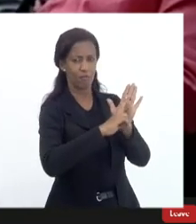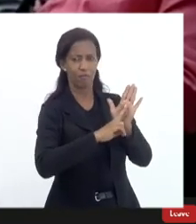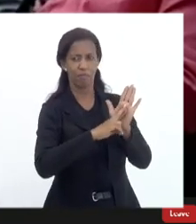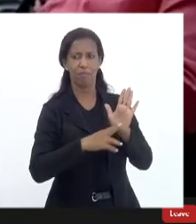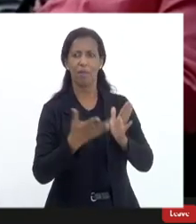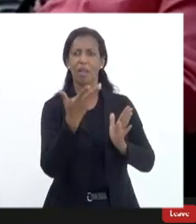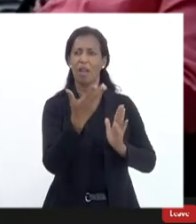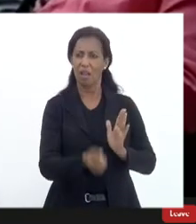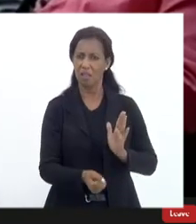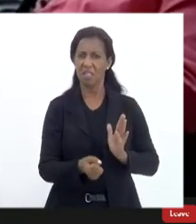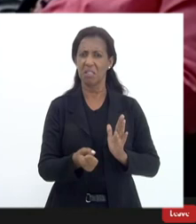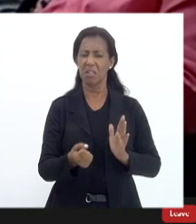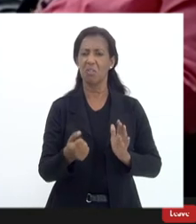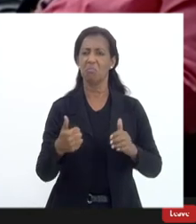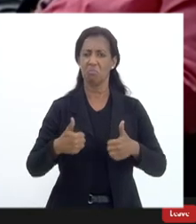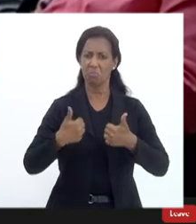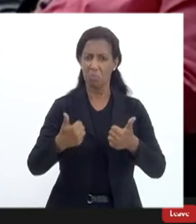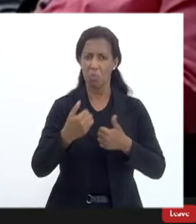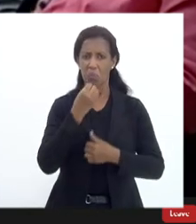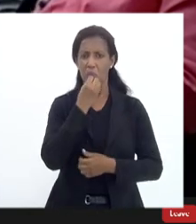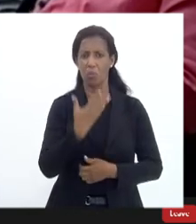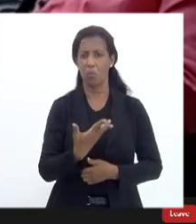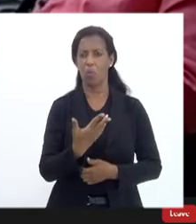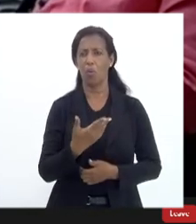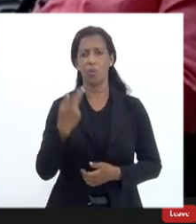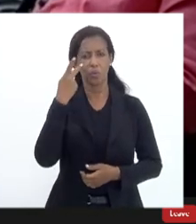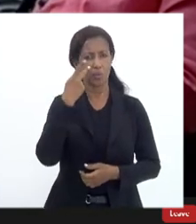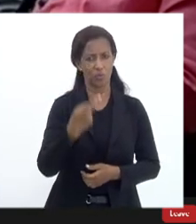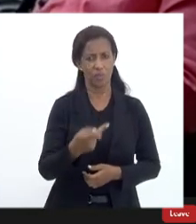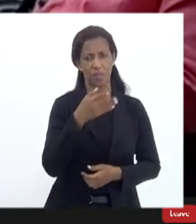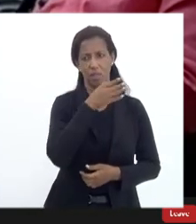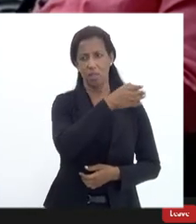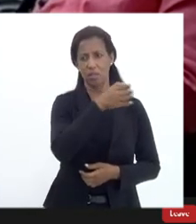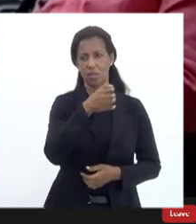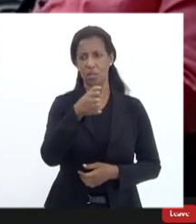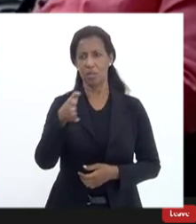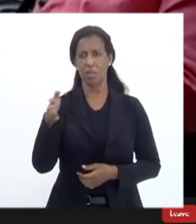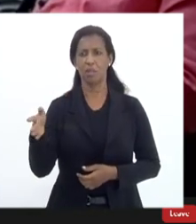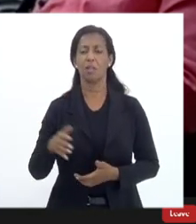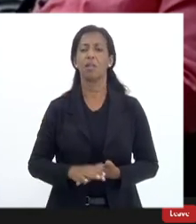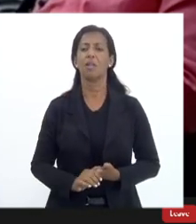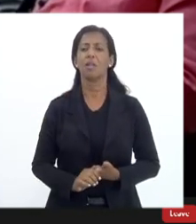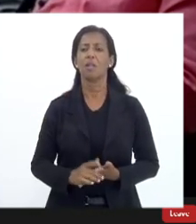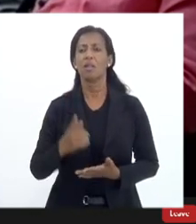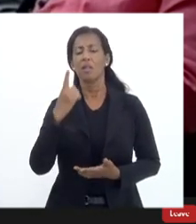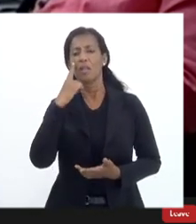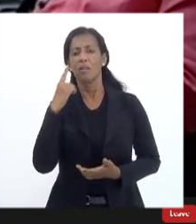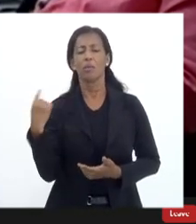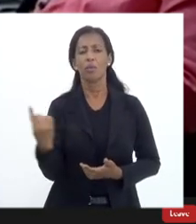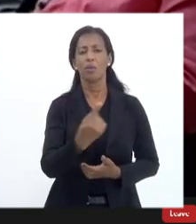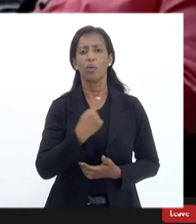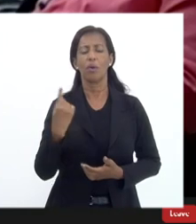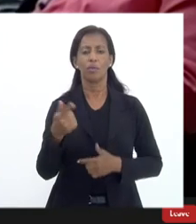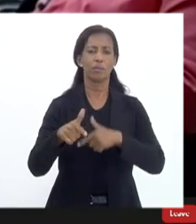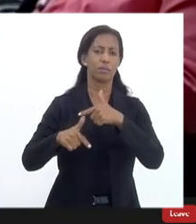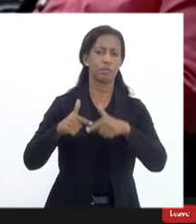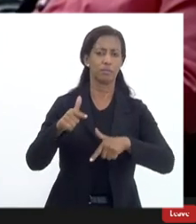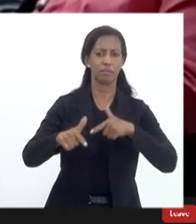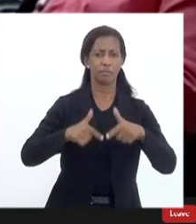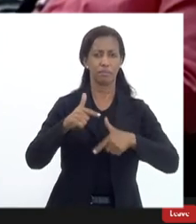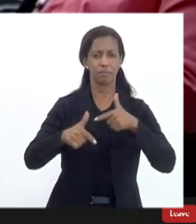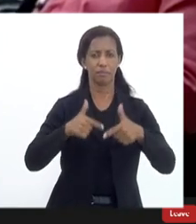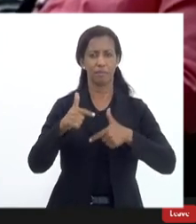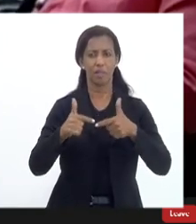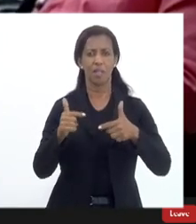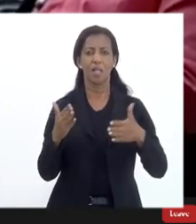muito pertinente as suas visitas e norteando muito o nosso trabalho em